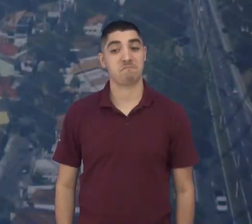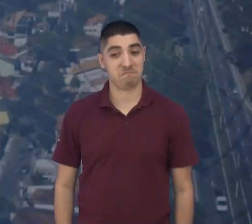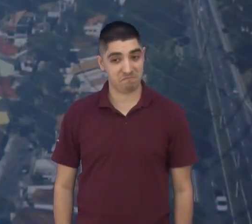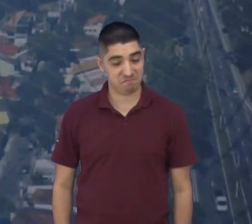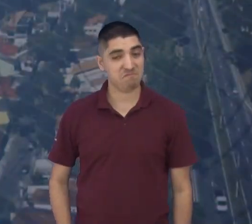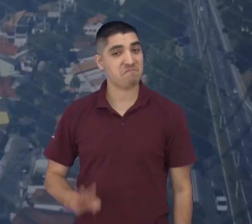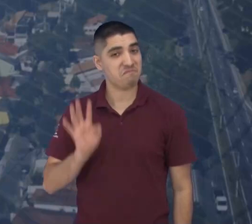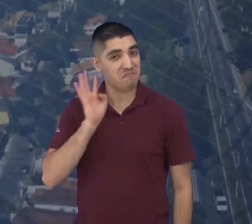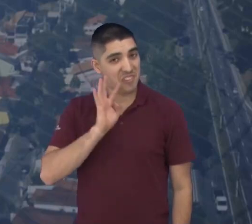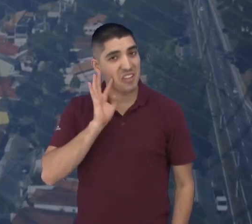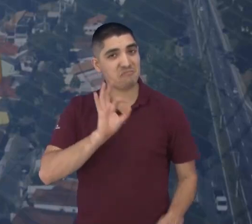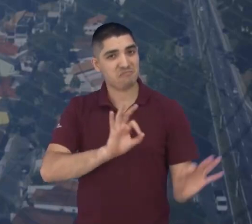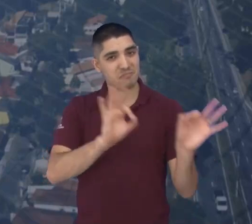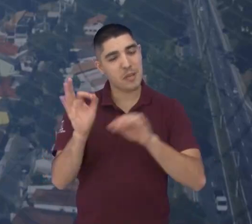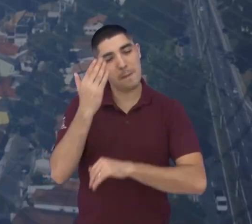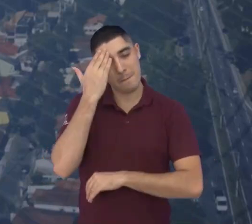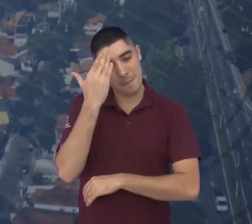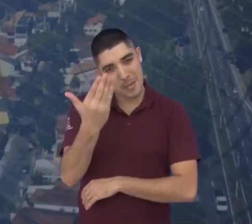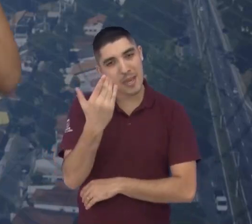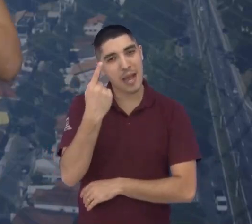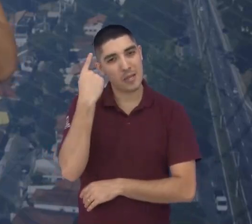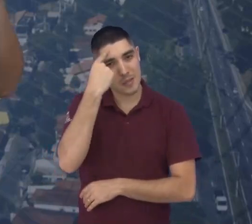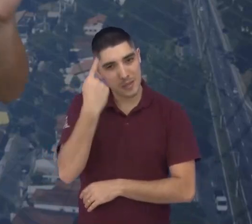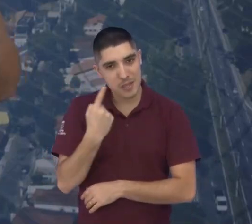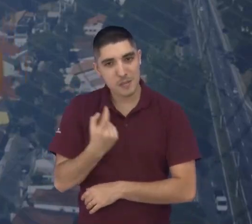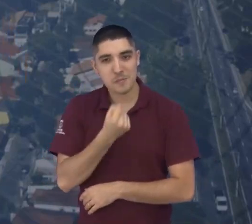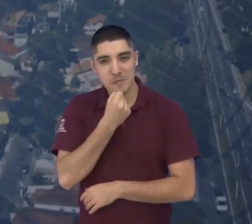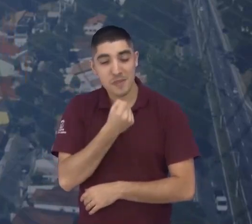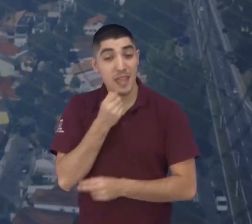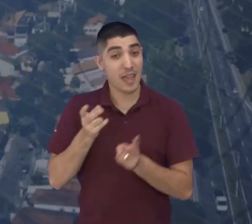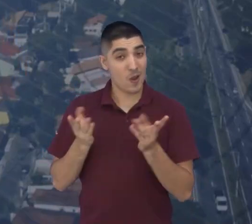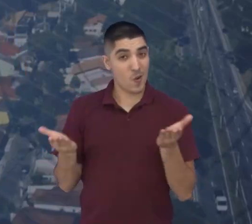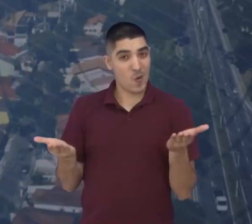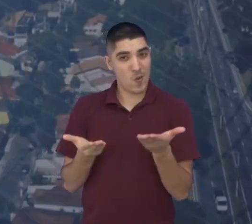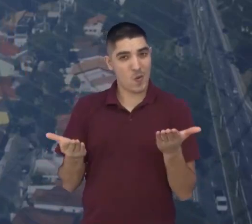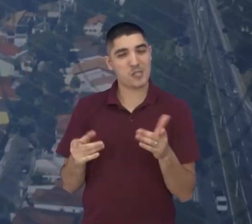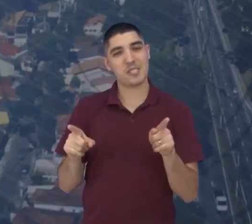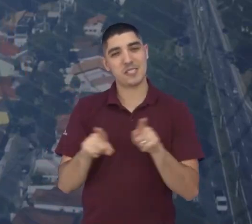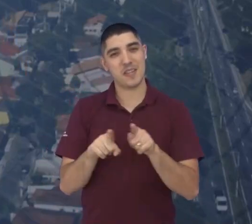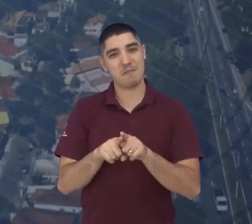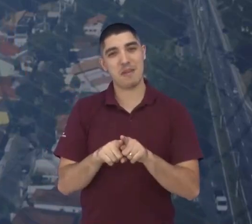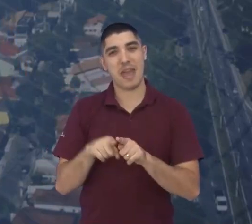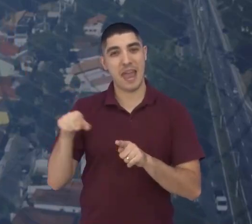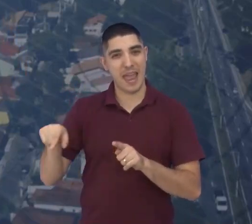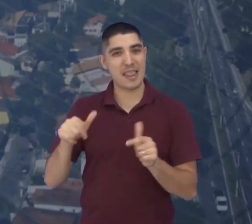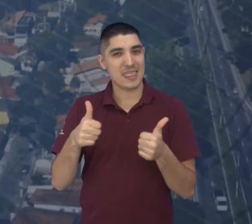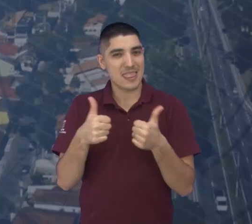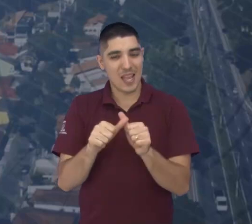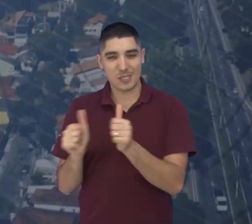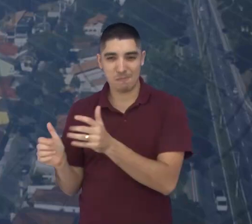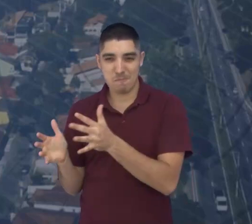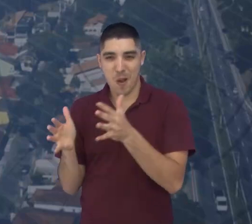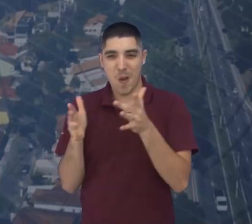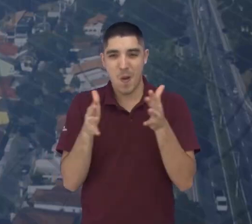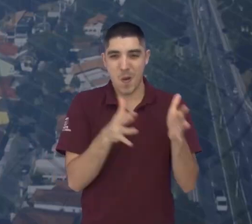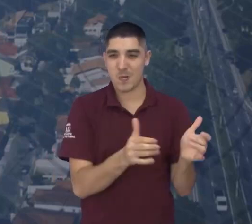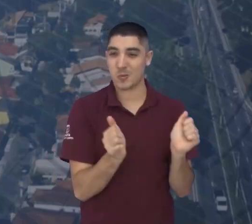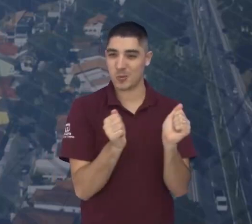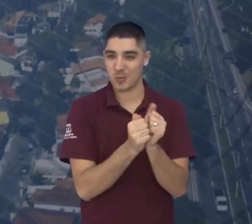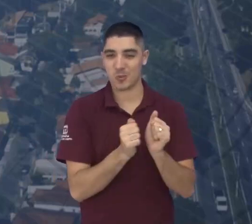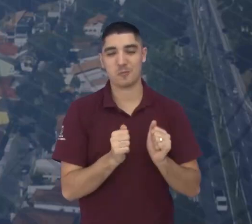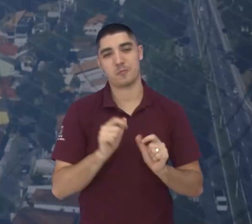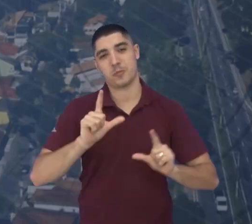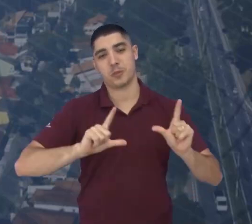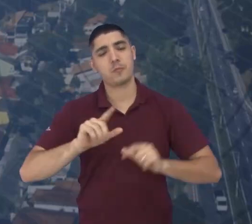Muito legal, obrigada, Tamires, mais uma vez. Tamires está com a gente hoje o programa inteiro. Robson, é banda de Santana,